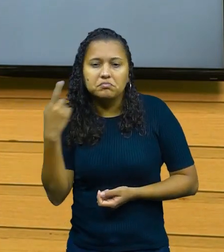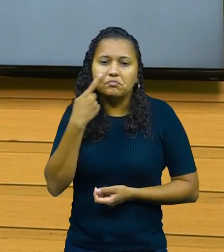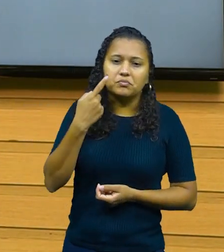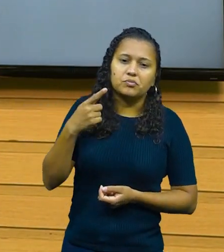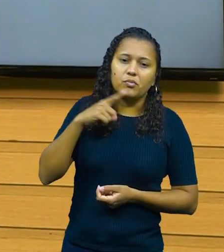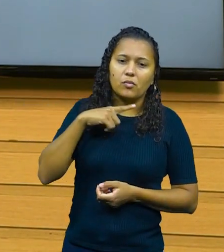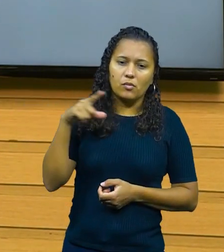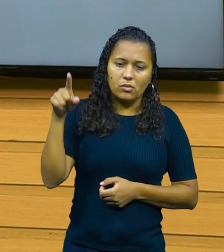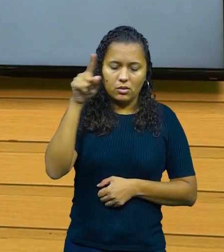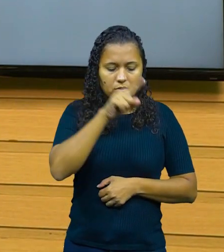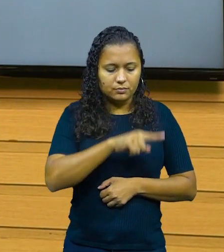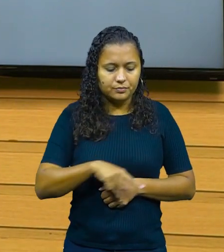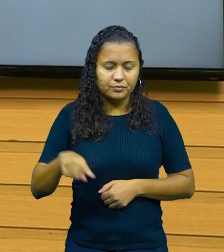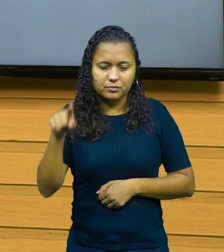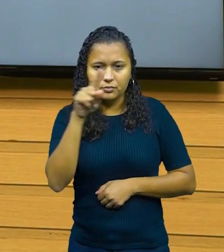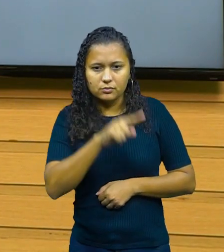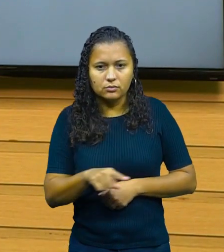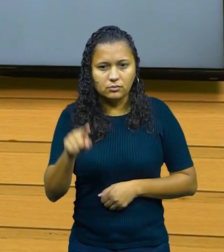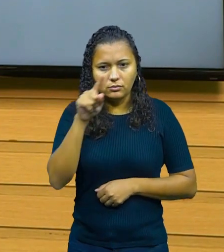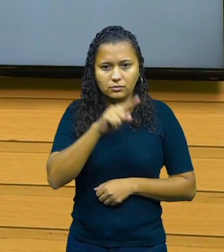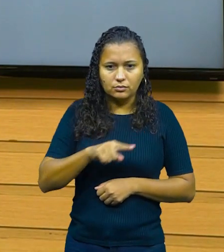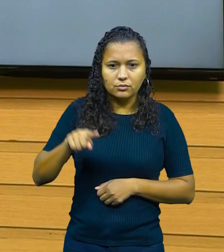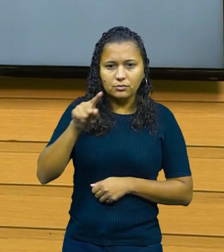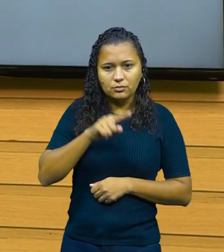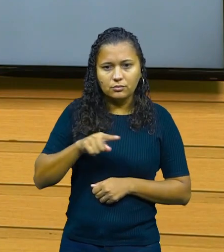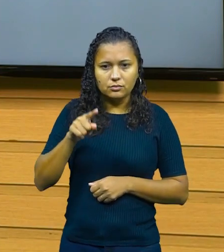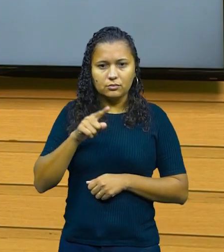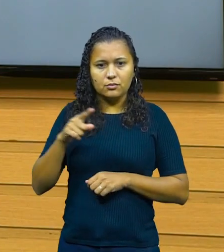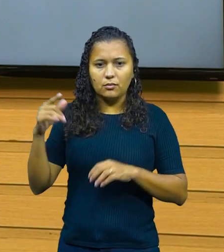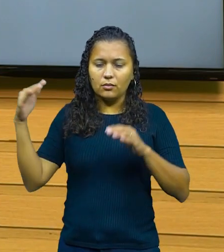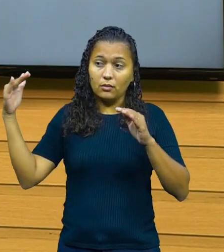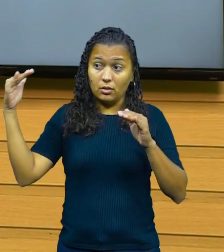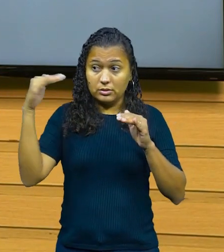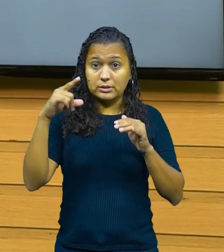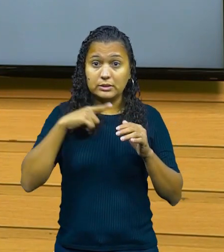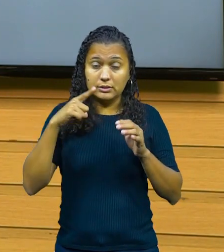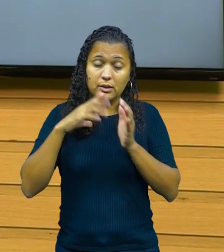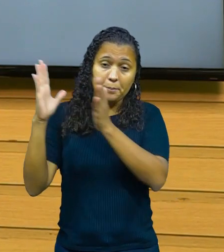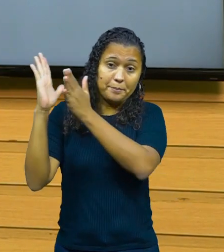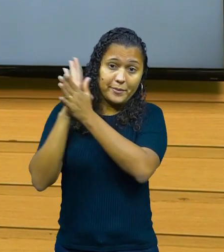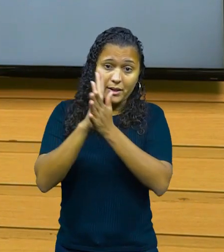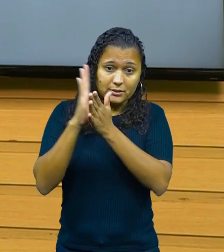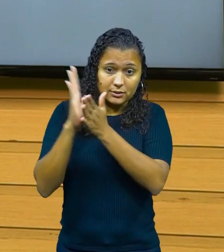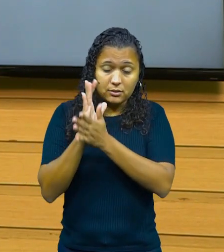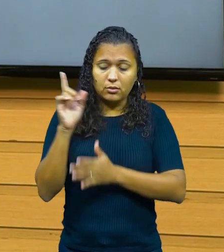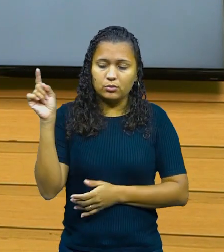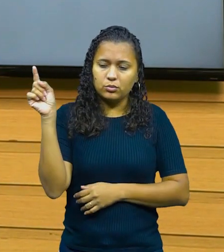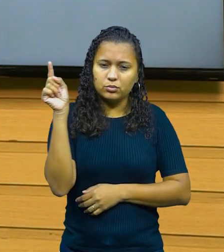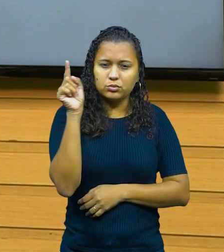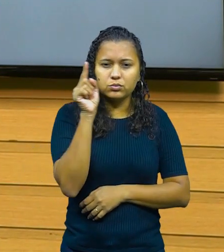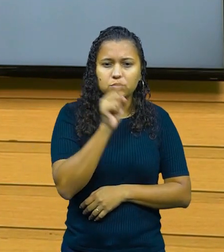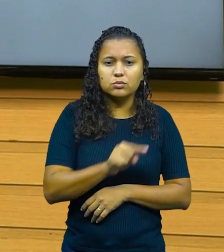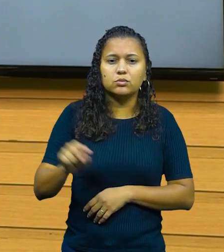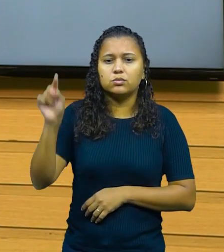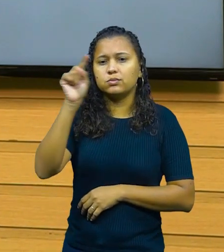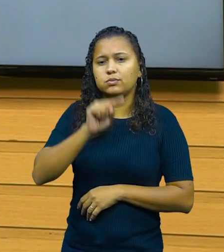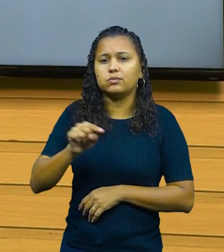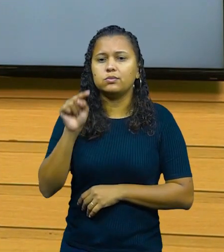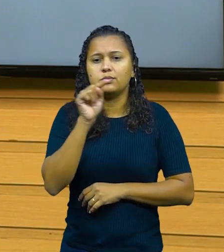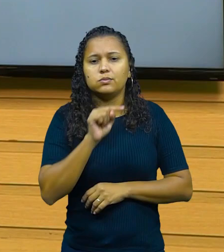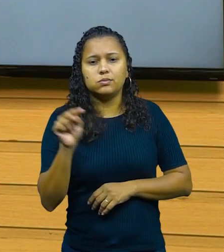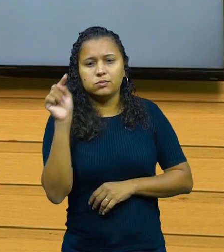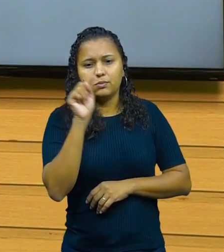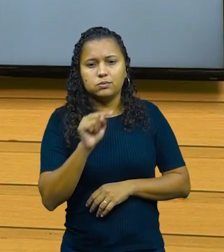aí ele vai ter essa Bourdon toda feita em espiral. E ao menor movimento de pressão aqui em cima, toda